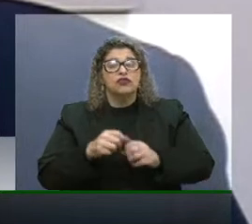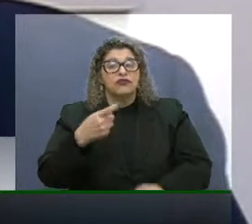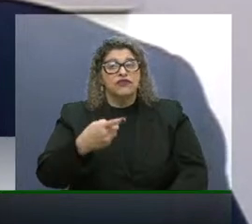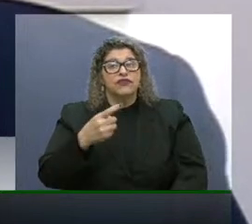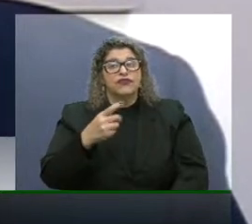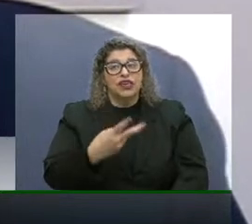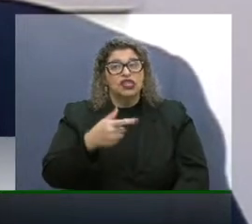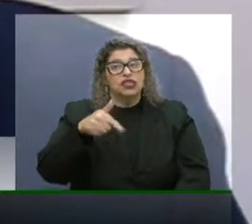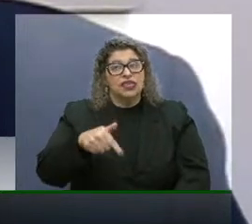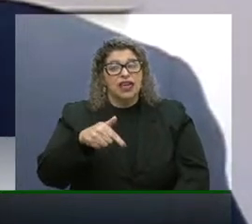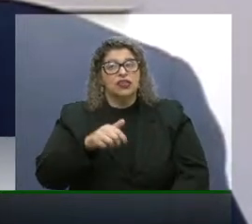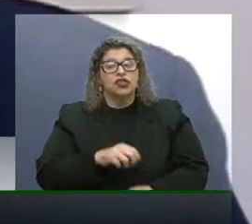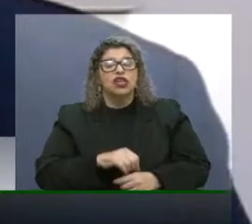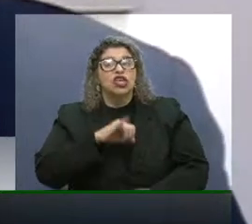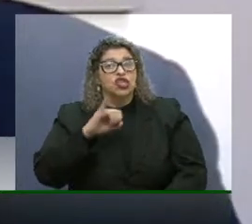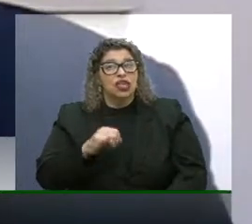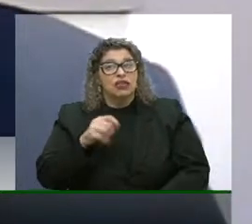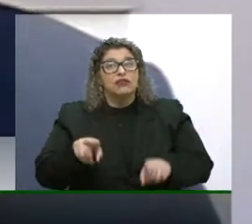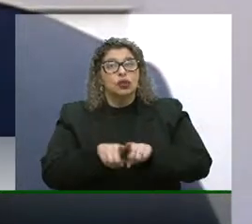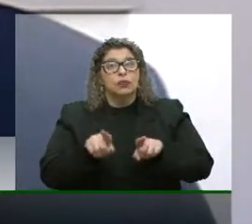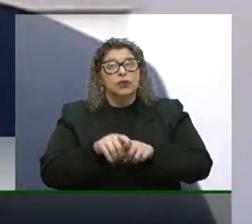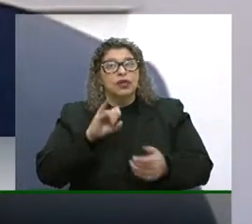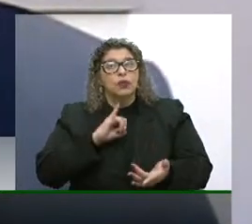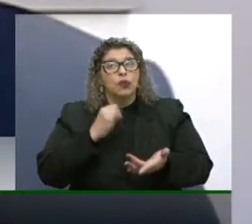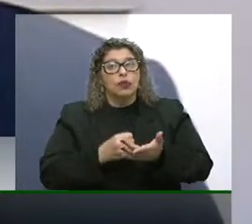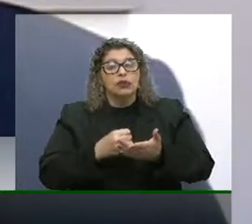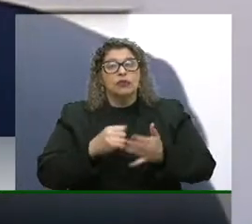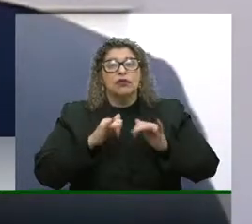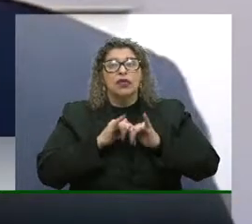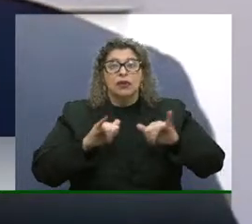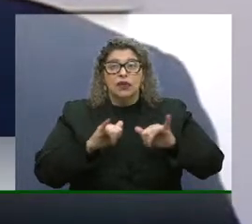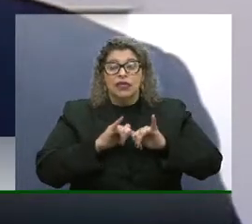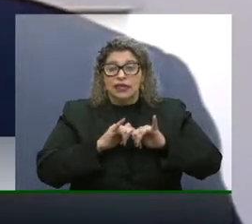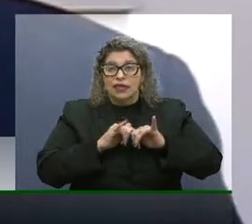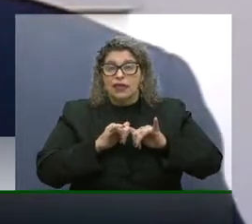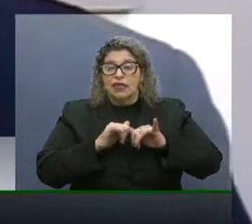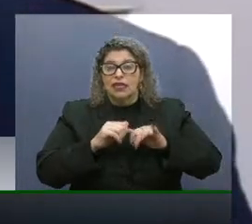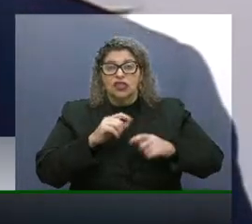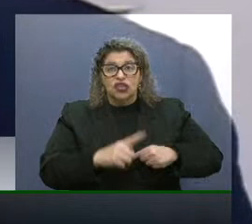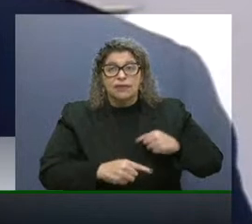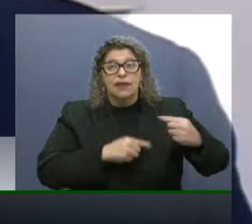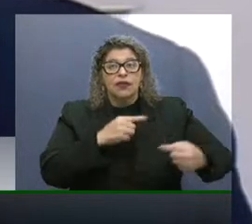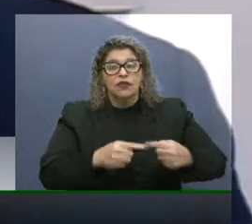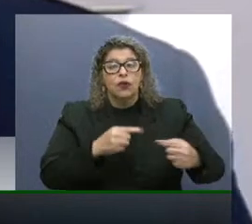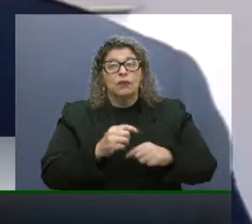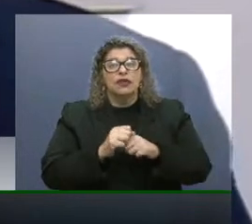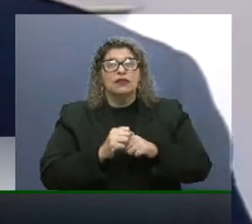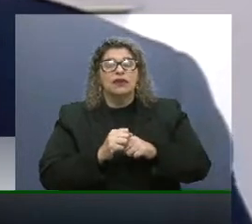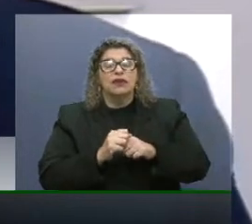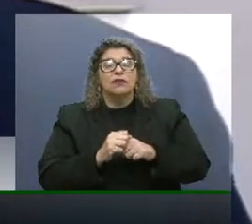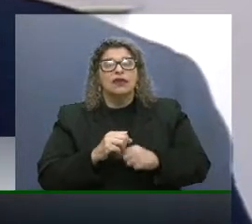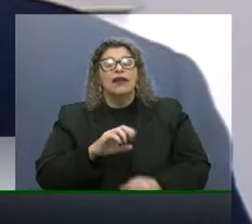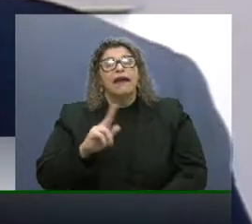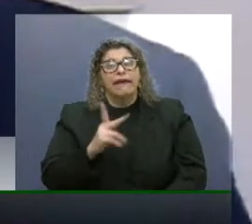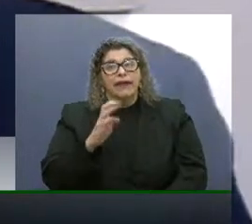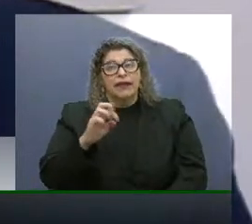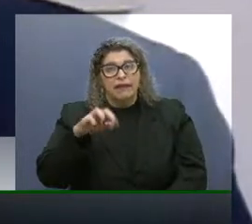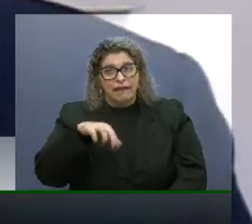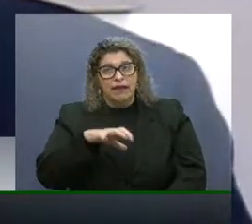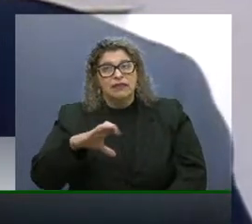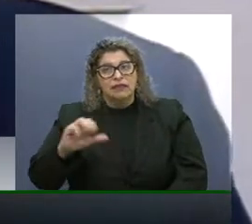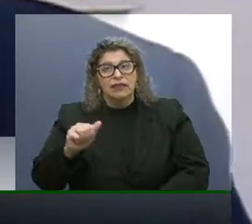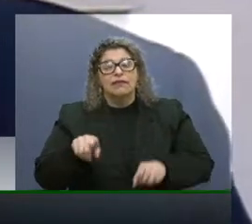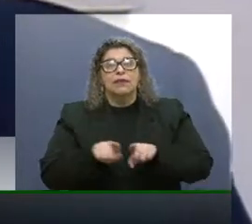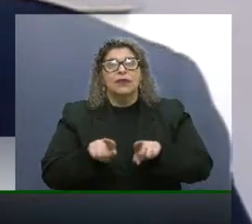de janeiro de 1989, que institui o imposto sobre transmissão, causa-mortes e doação de quaisquer bens ou direitos, a Lei